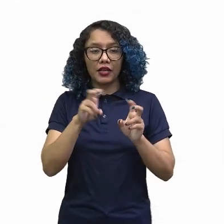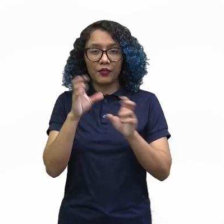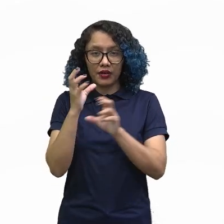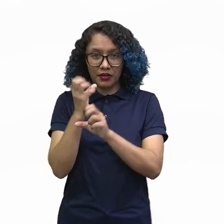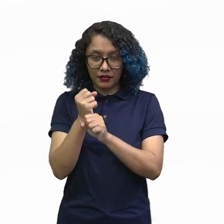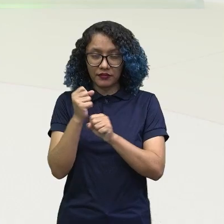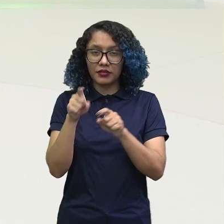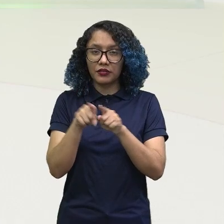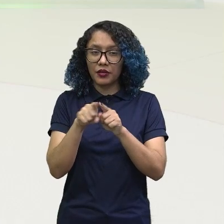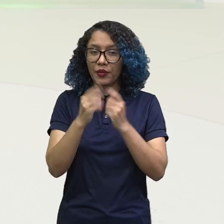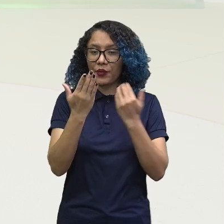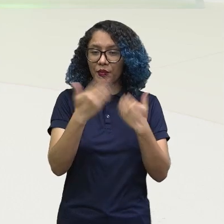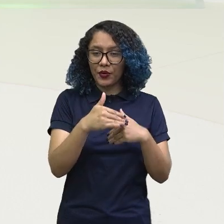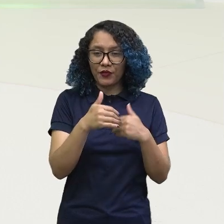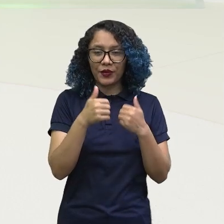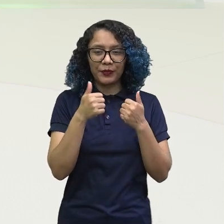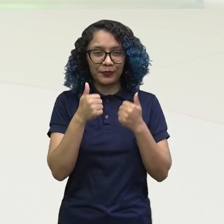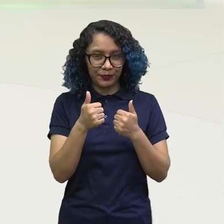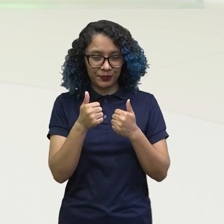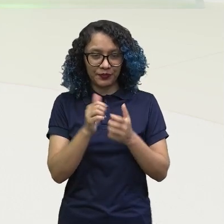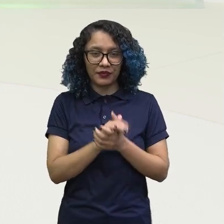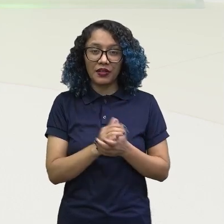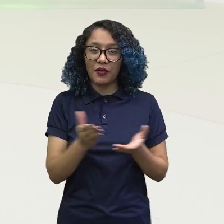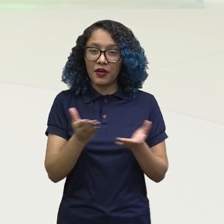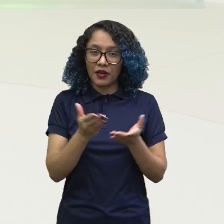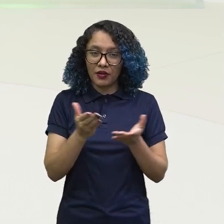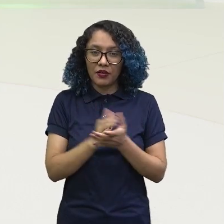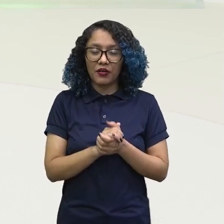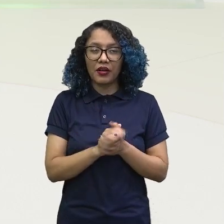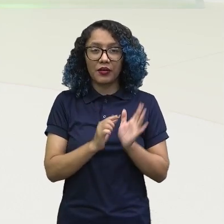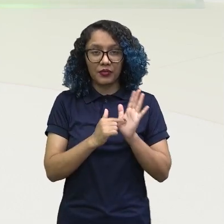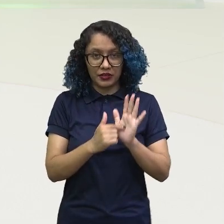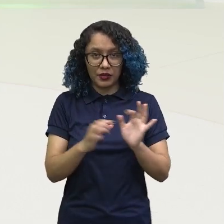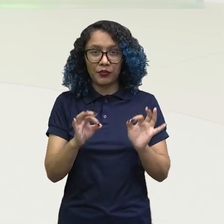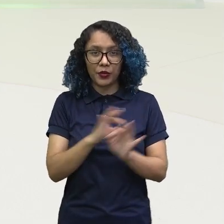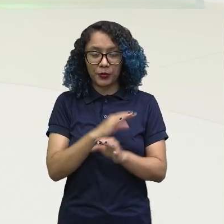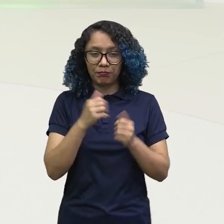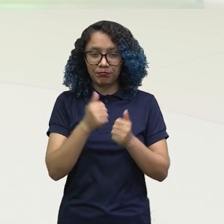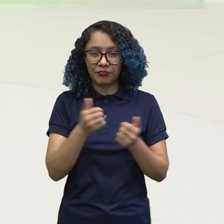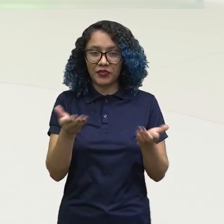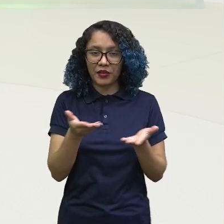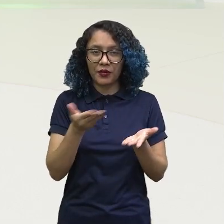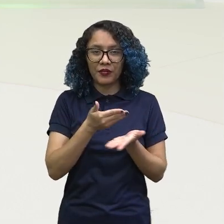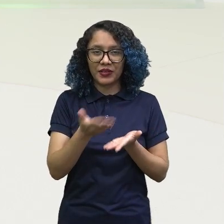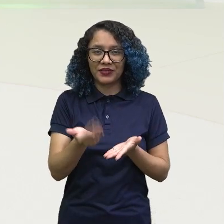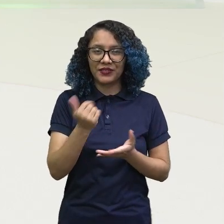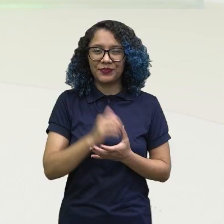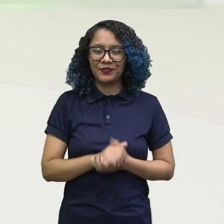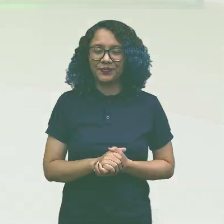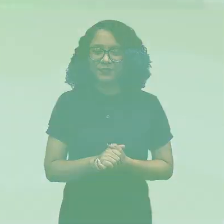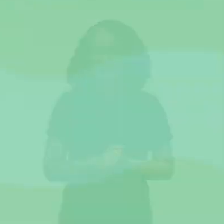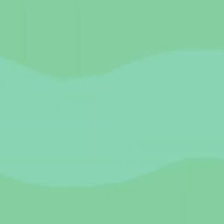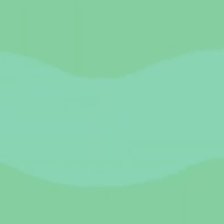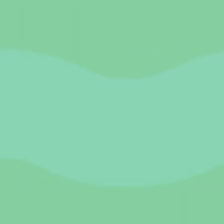e avaliação. Muito bem, e agora que já estamos apresentados, vamos à